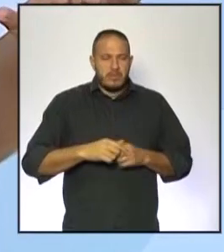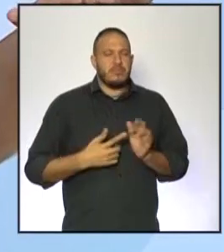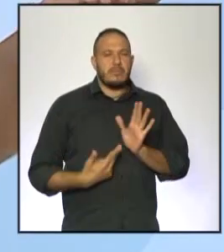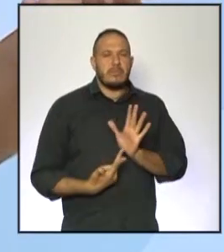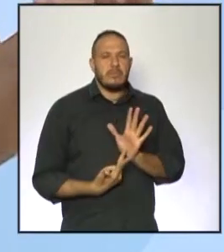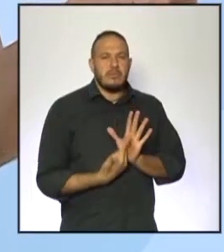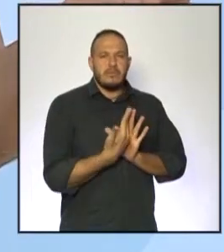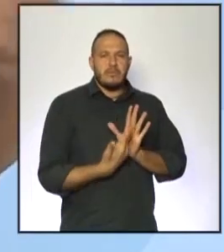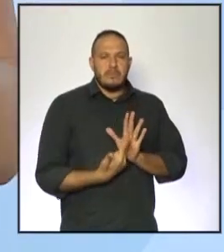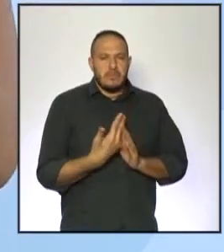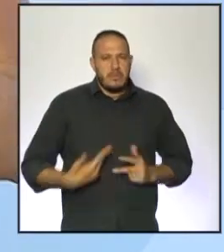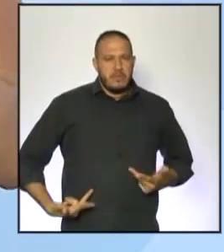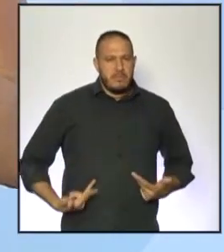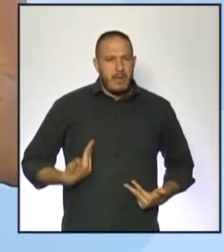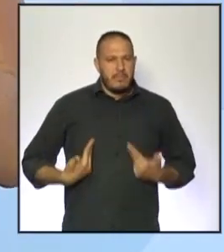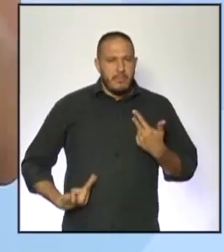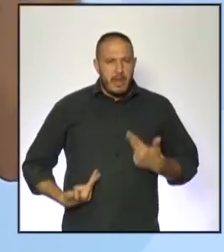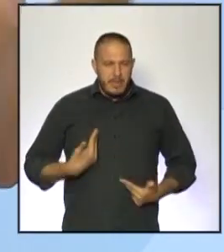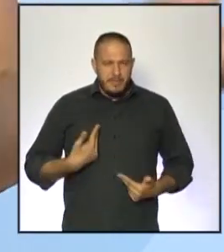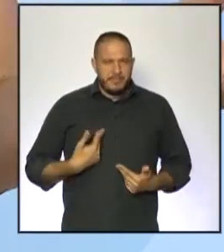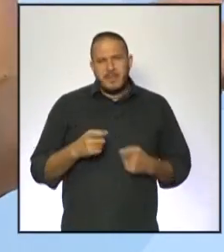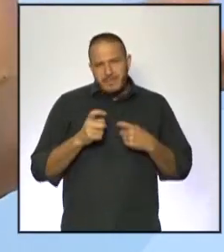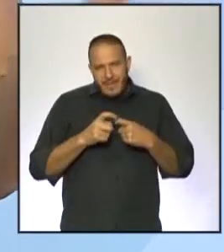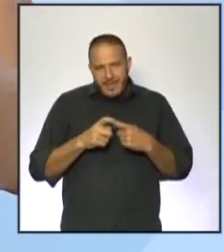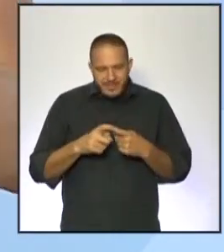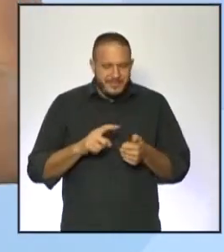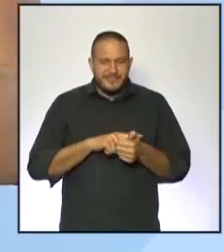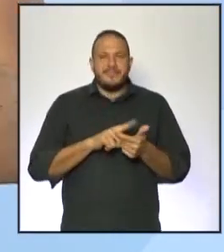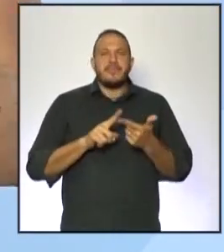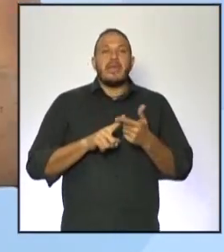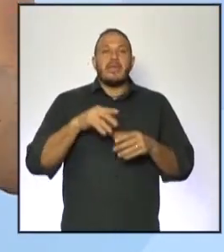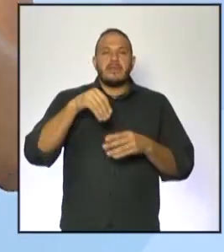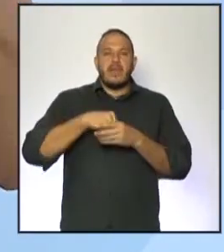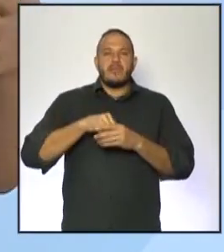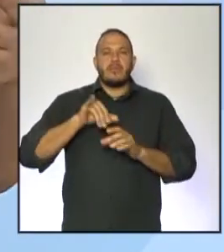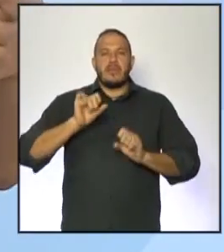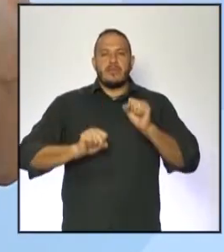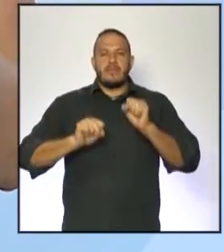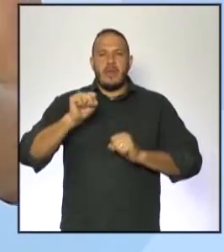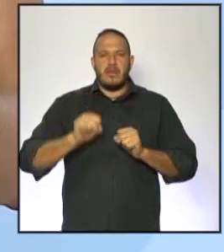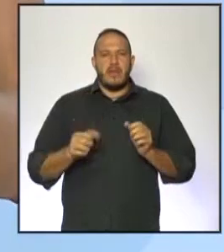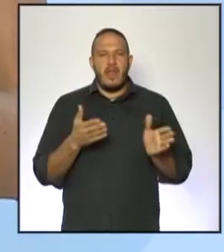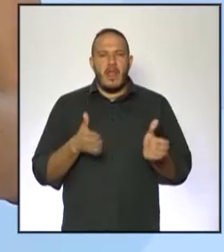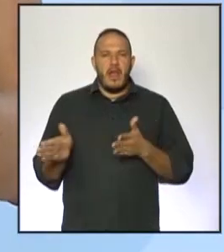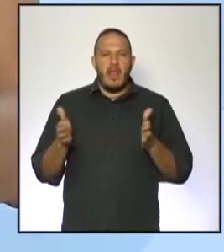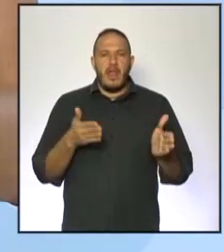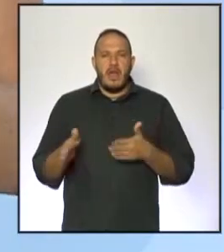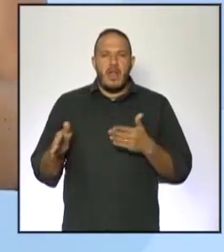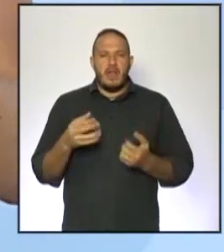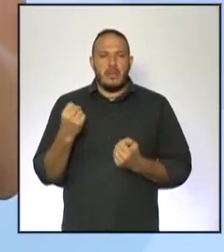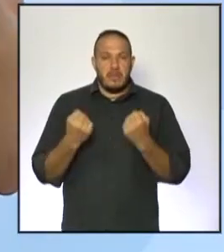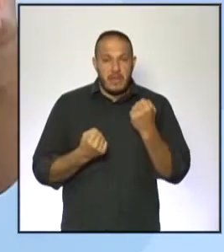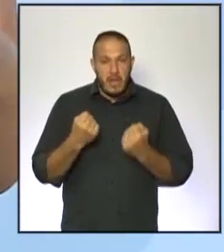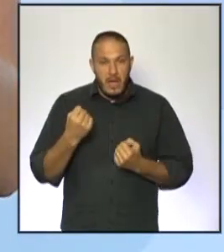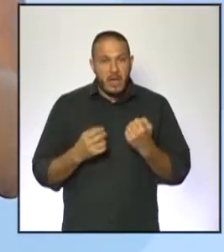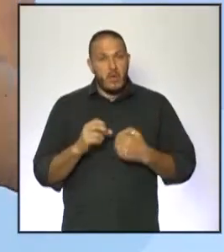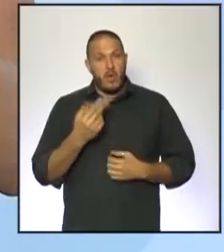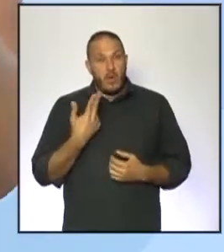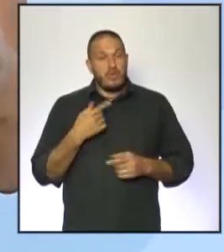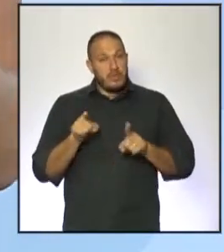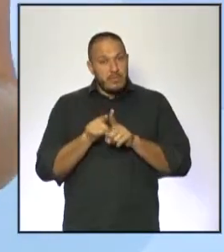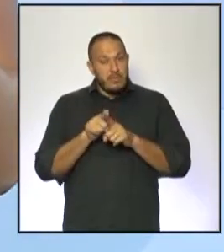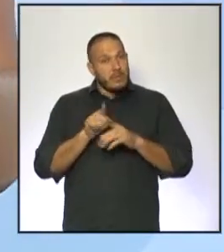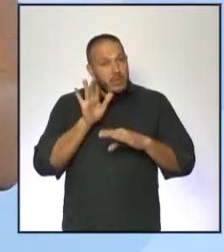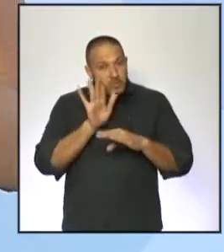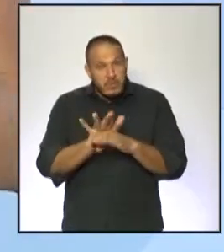facilitar o trabalho das indústrias, das montadoras de carro, ou ainda ajudar as pessoas que, por